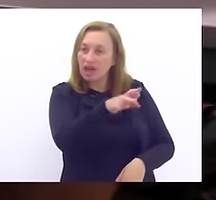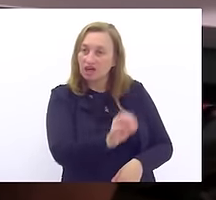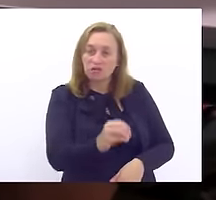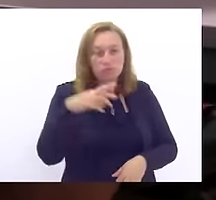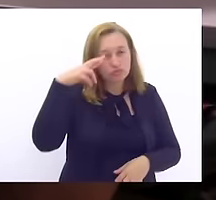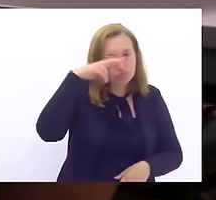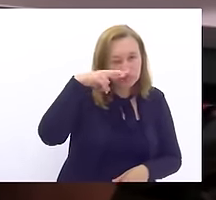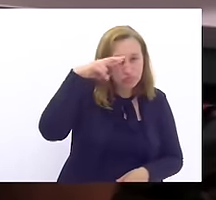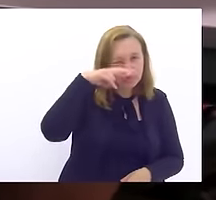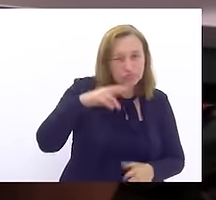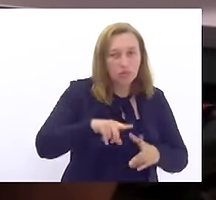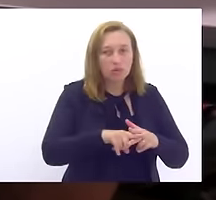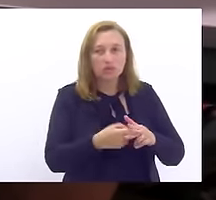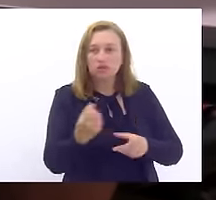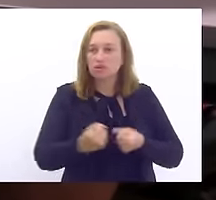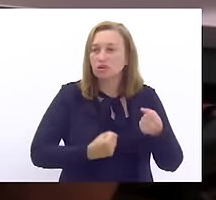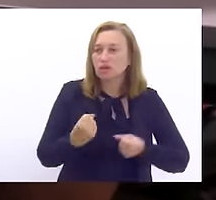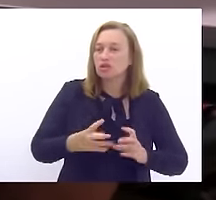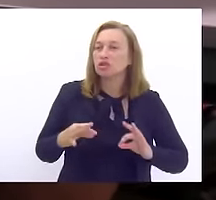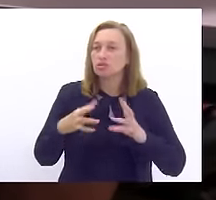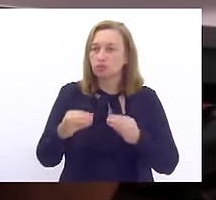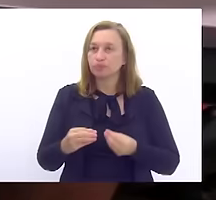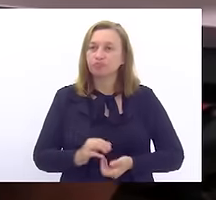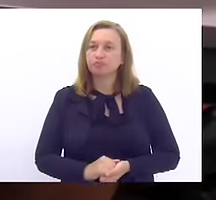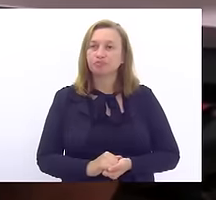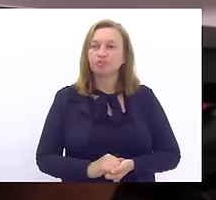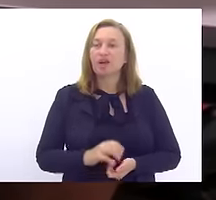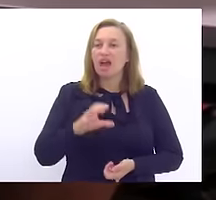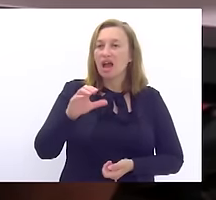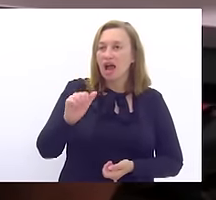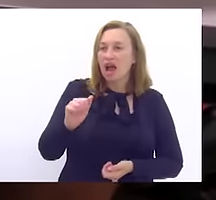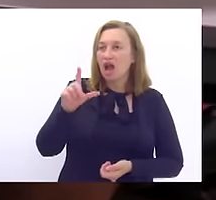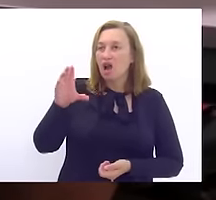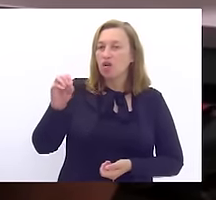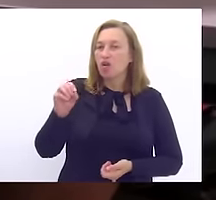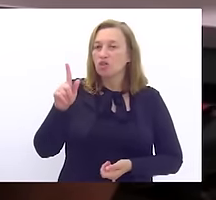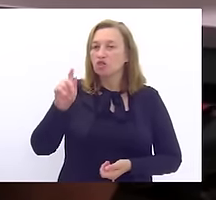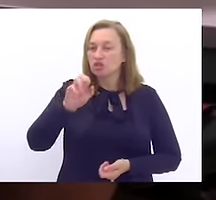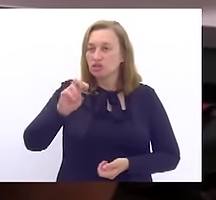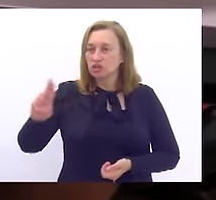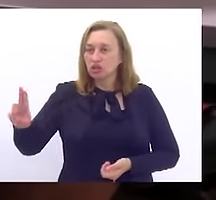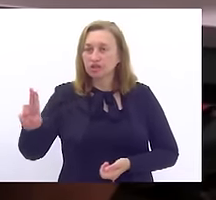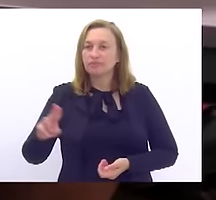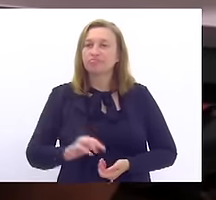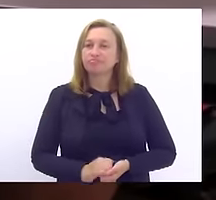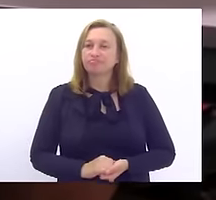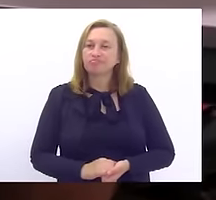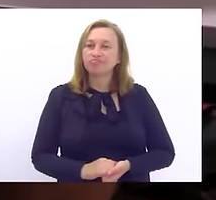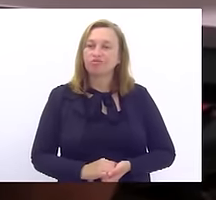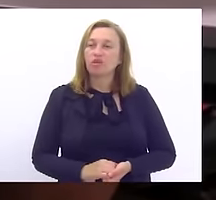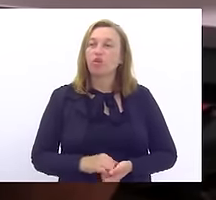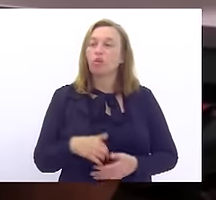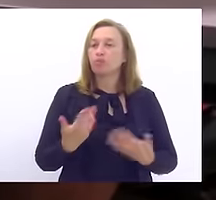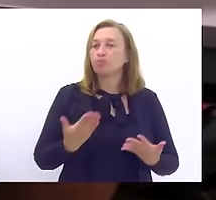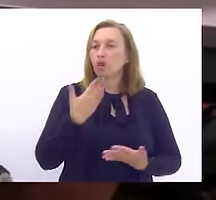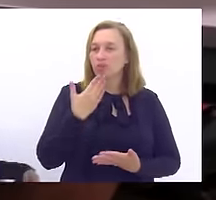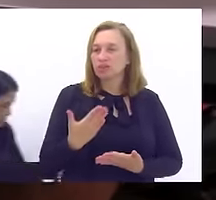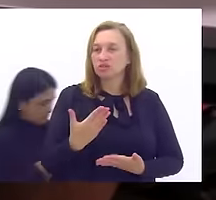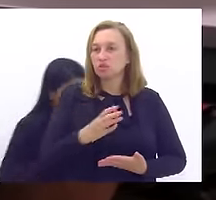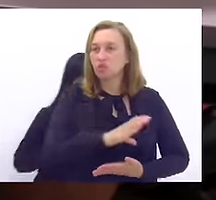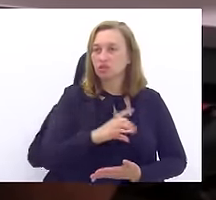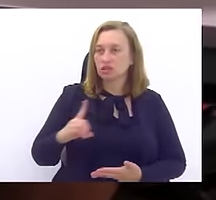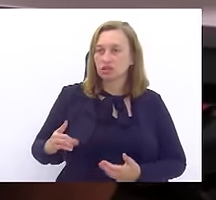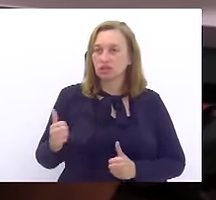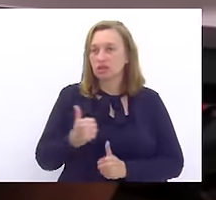a regularização dos veículos e tudo mais o acogel é uma coordenadoria da daf então quando eu pedi ao coordenador